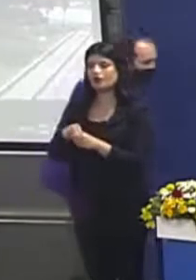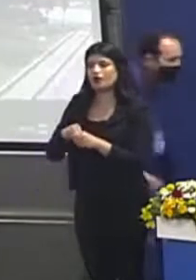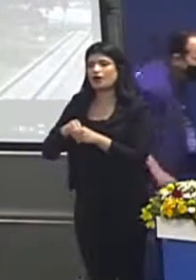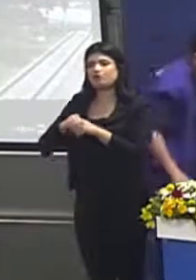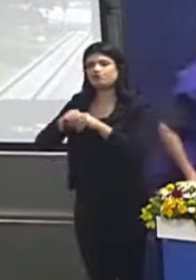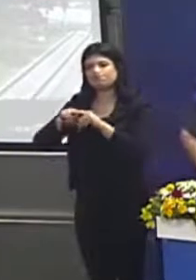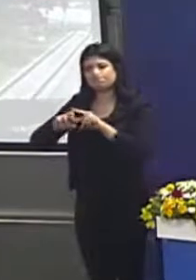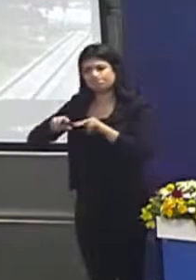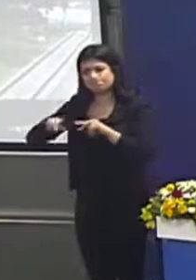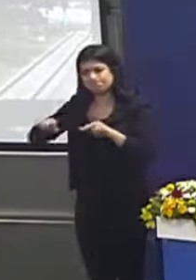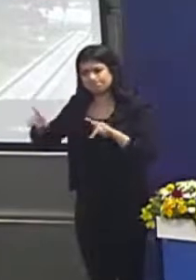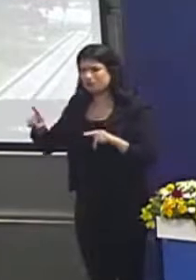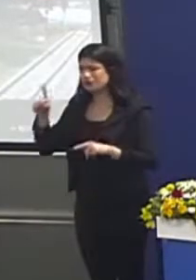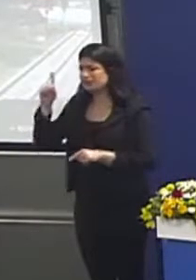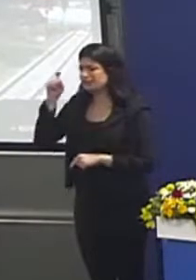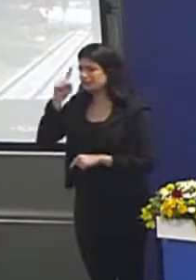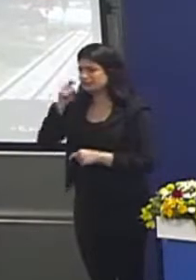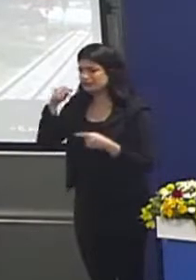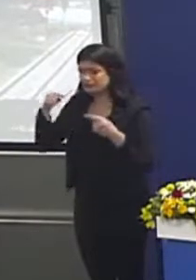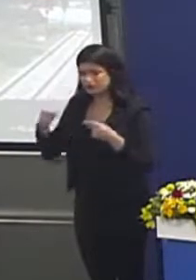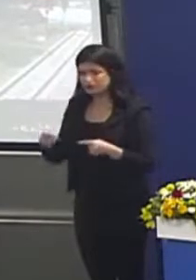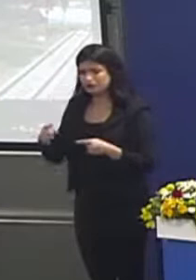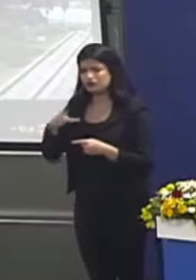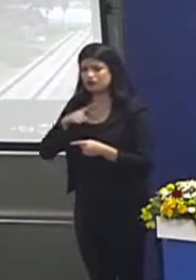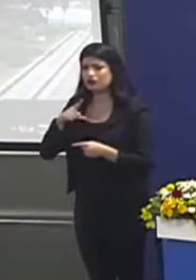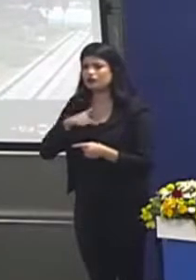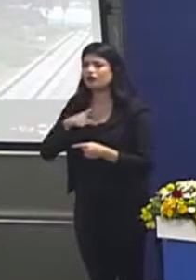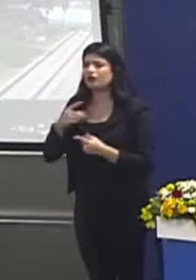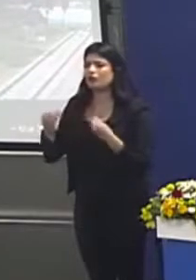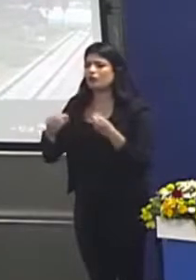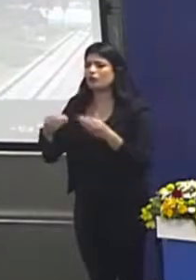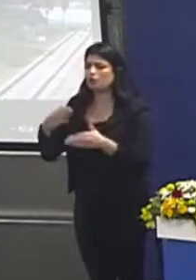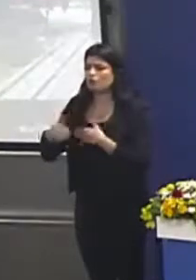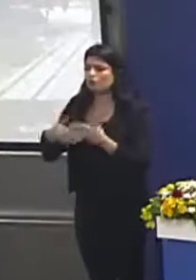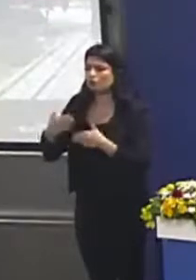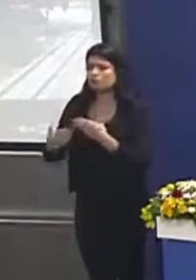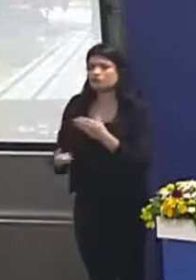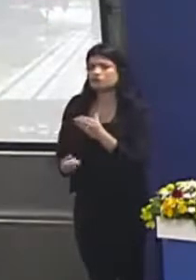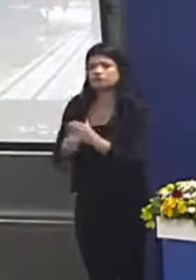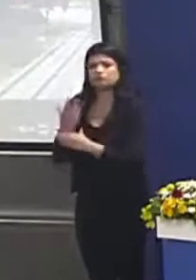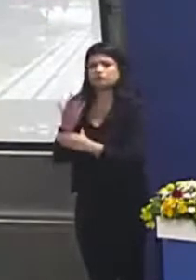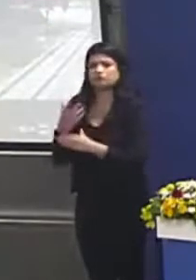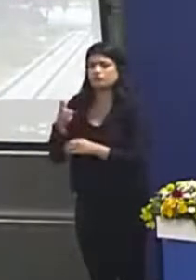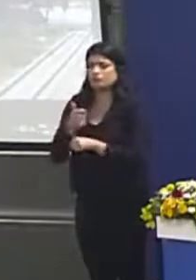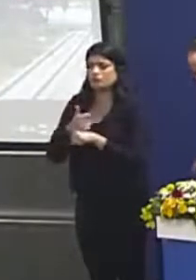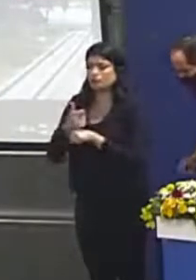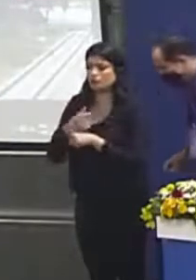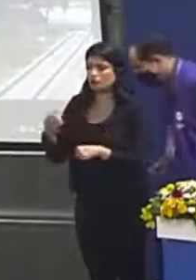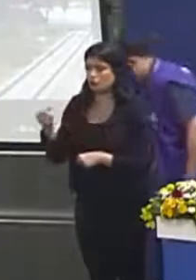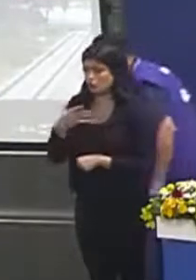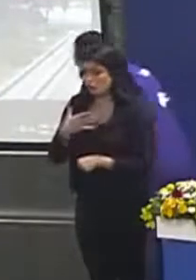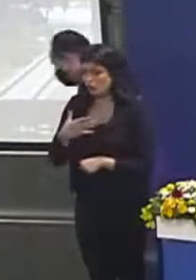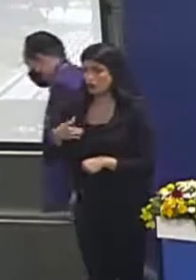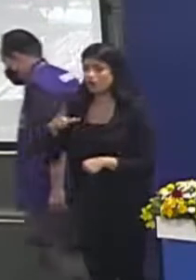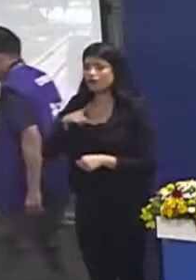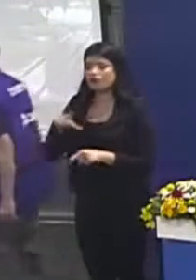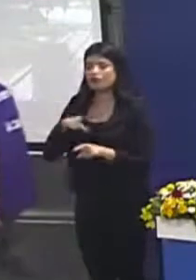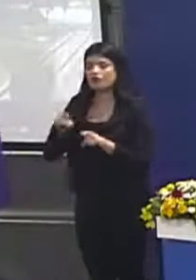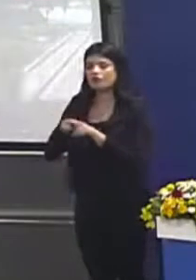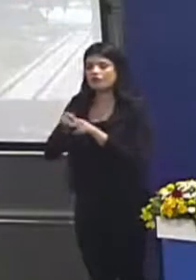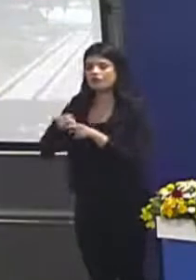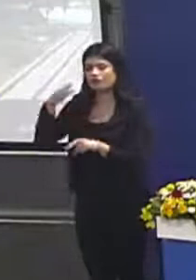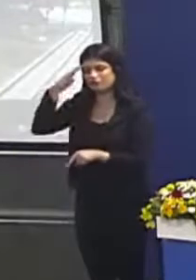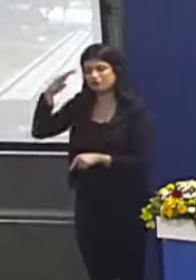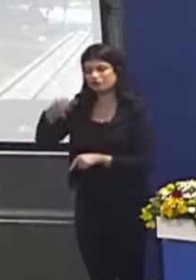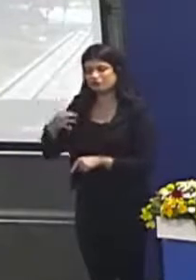os desafios enfrentados desde os processos que culminaram no nascimento de uma nova profissão, para além da compreensão